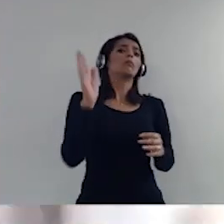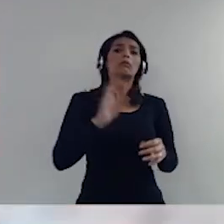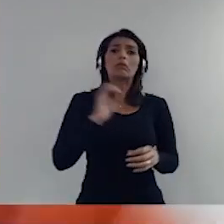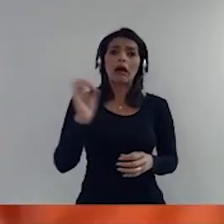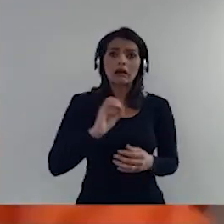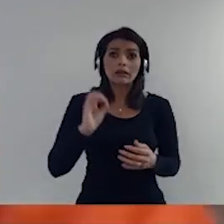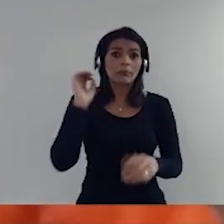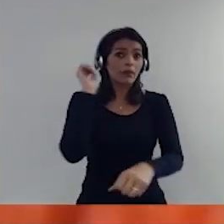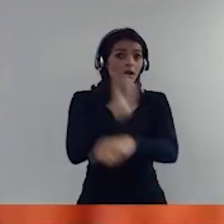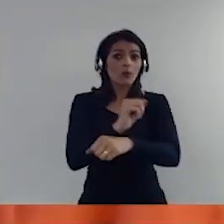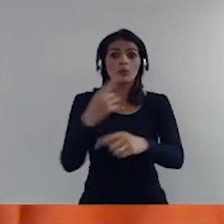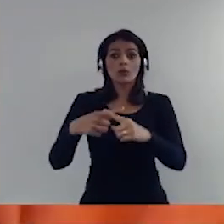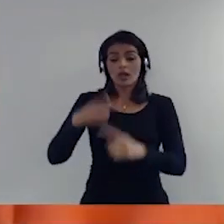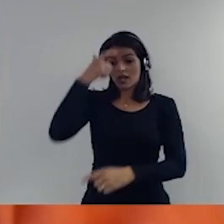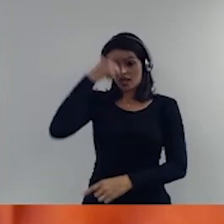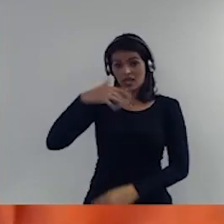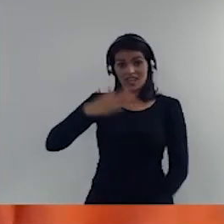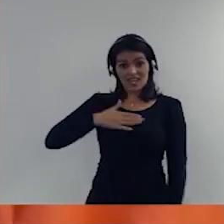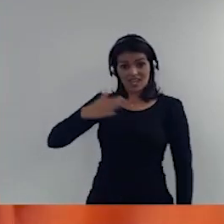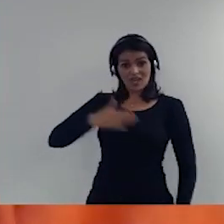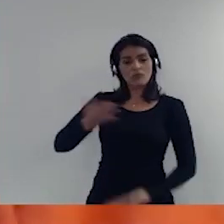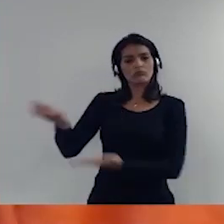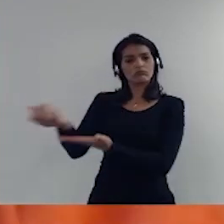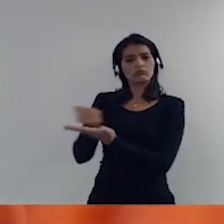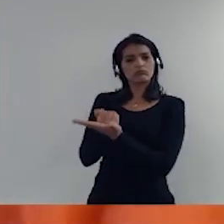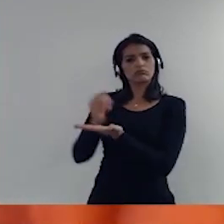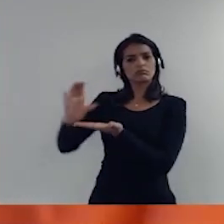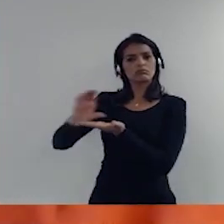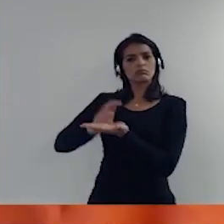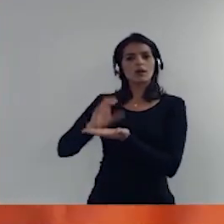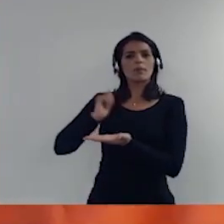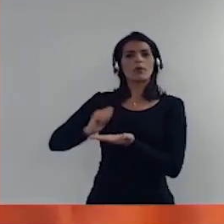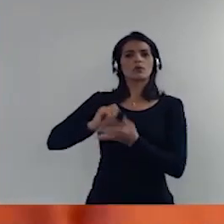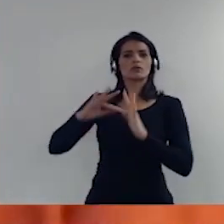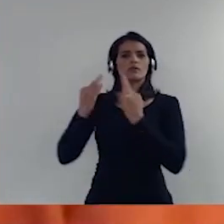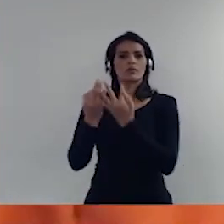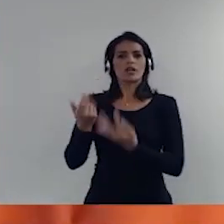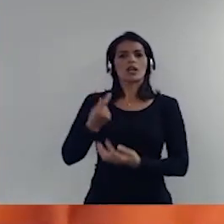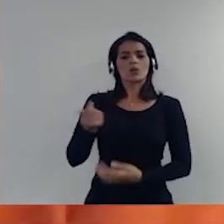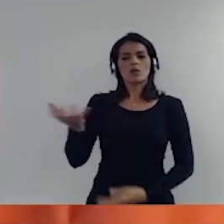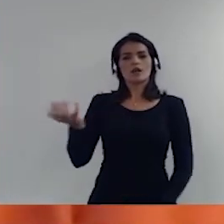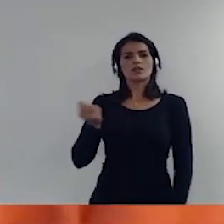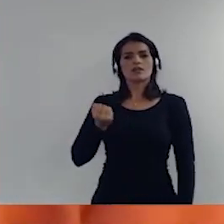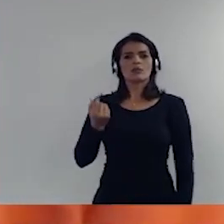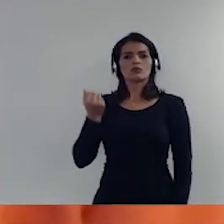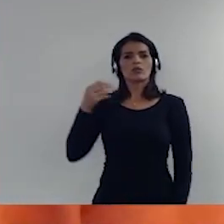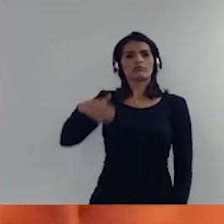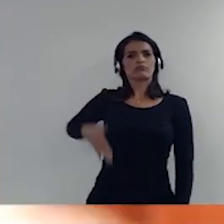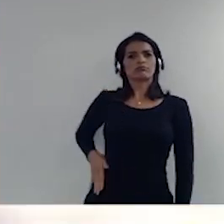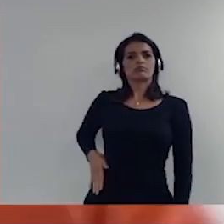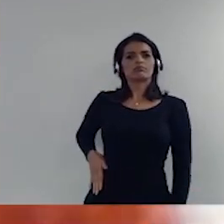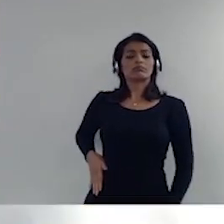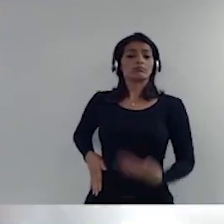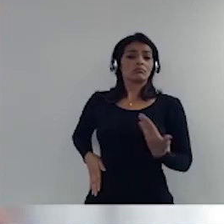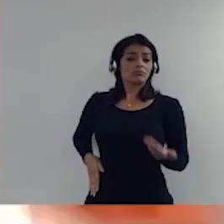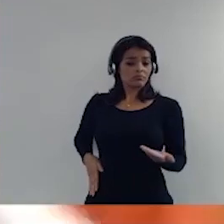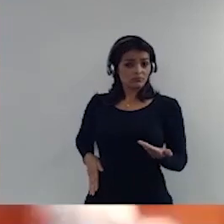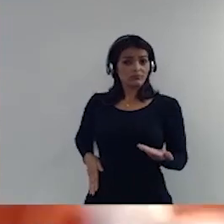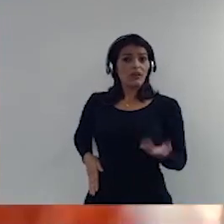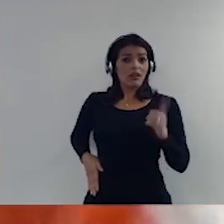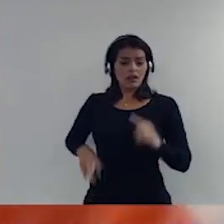porque eu recebo Bolsa Família, porque eu fico com o dinheiro do Bolsa Família. Então,